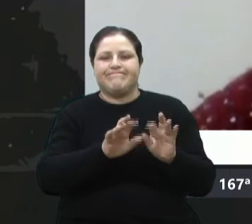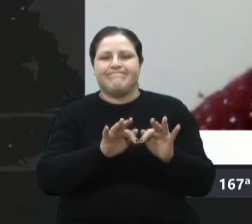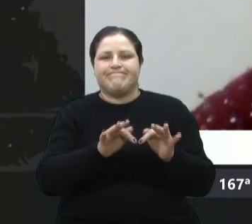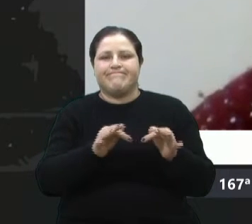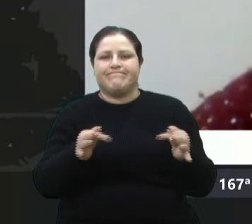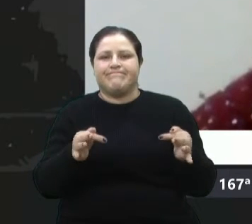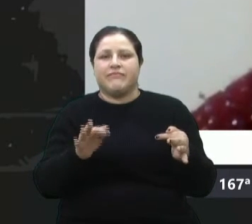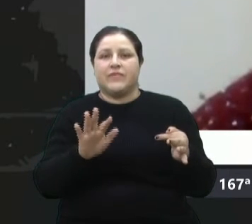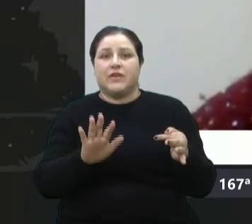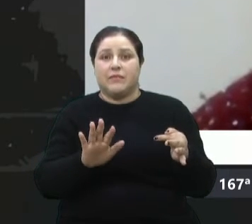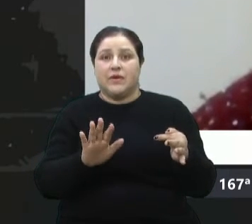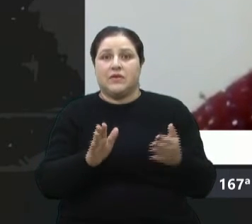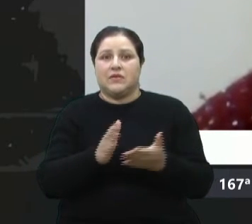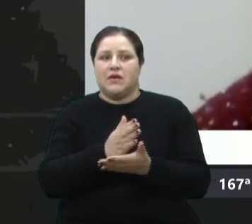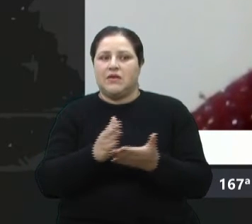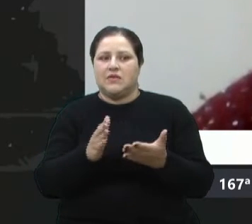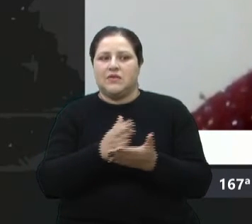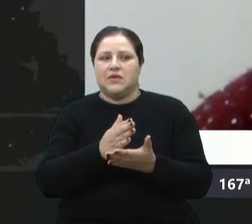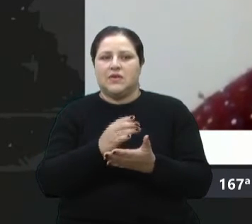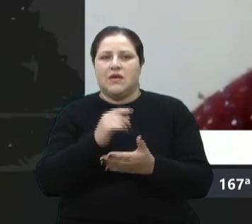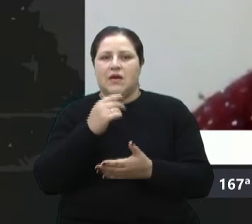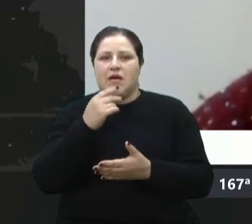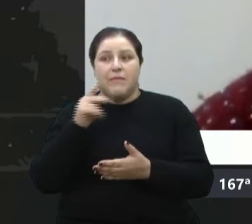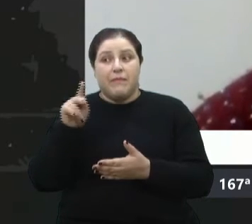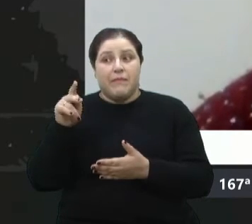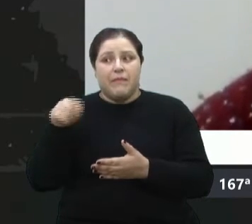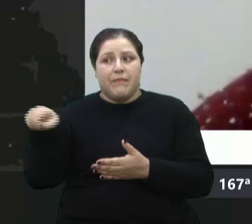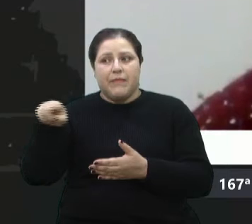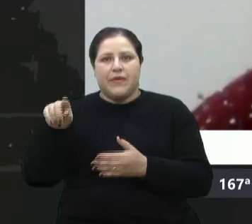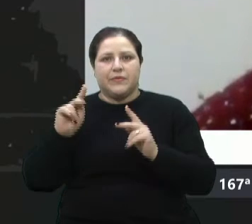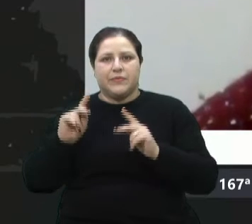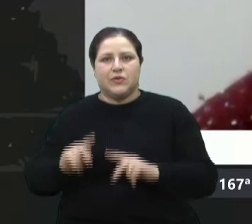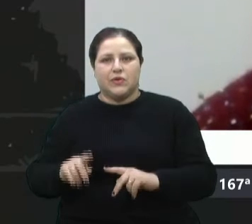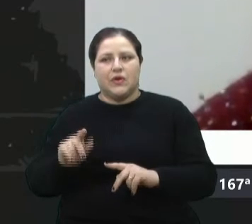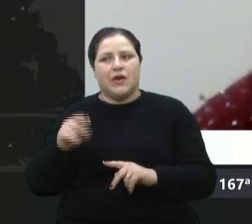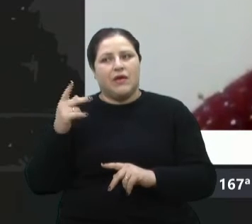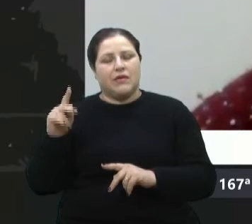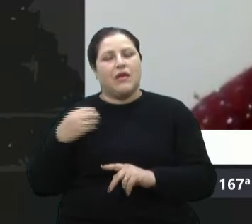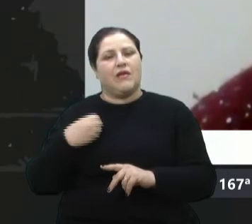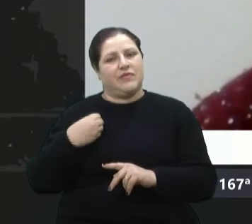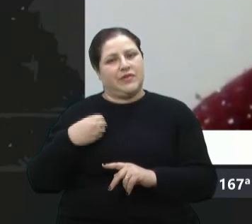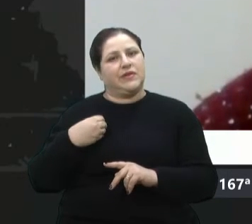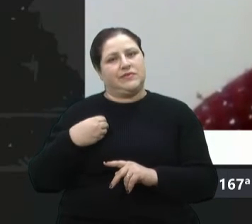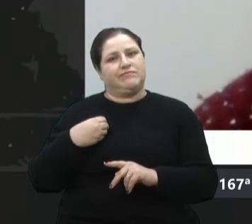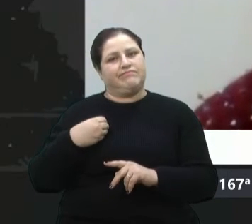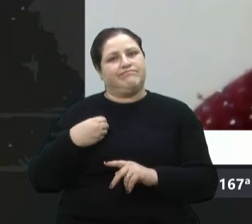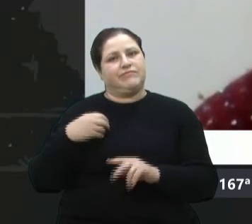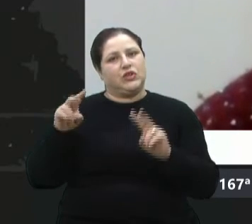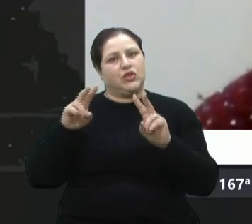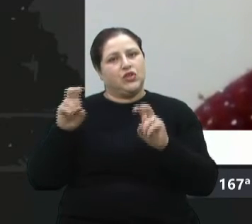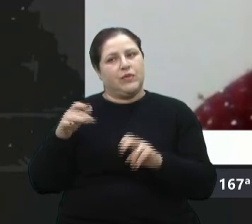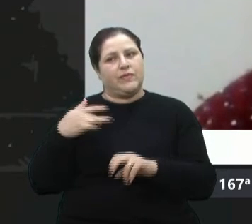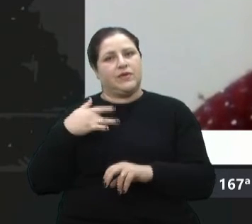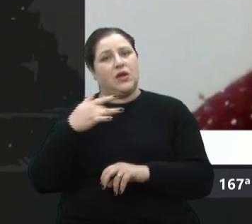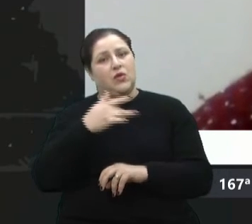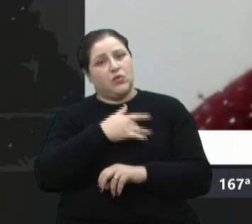simples, mas que muitas vezes, para aquelas pessoas, é uma questão de vida, de saúde, uma coisa tão importante,